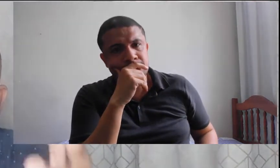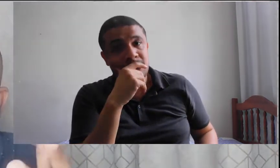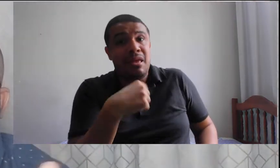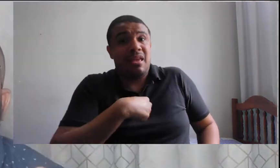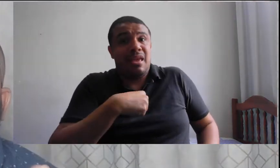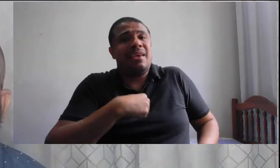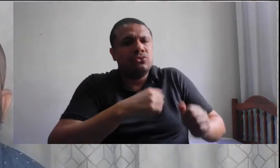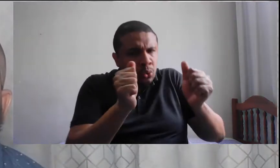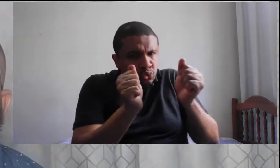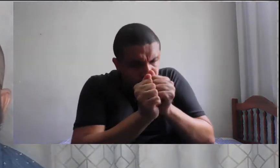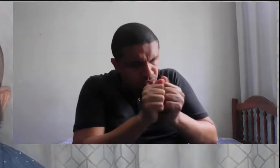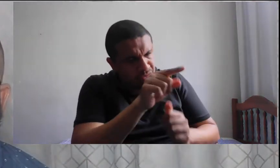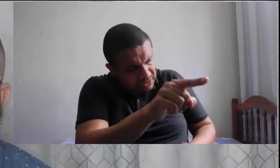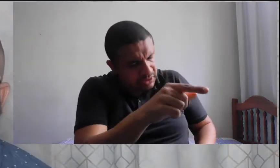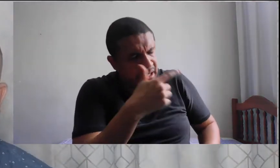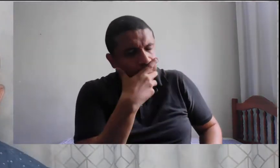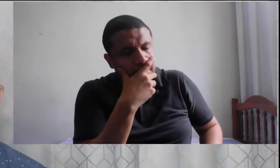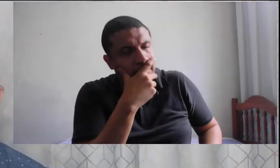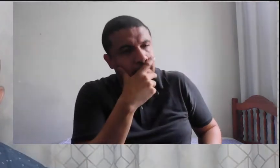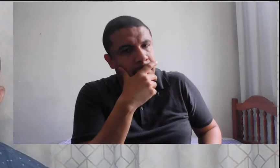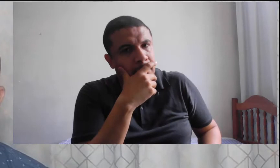Eu estou no barco com vocês.